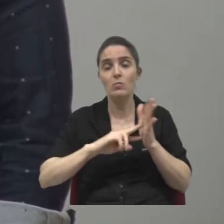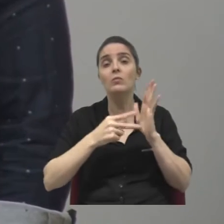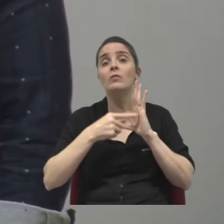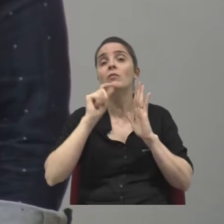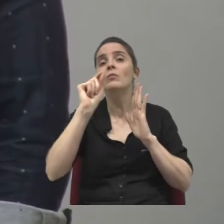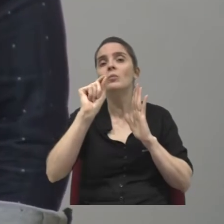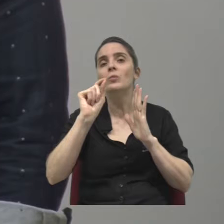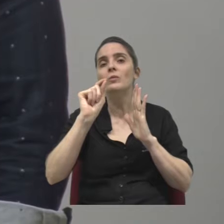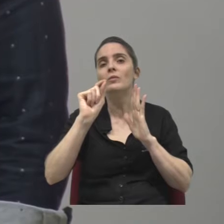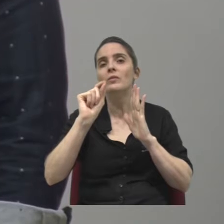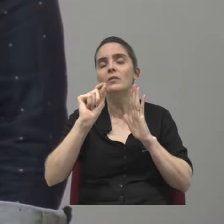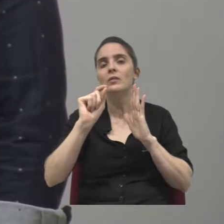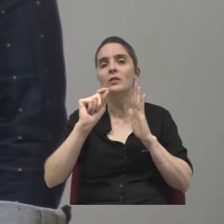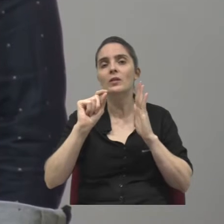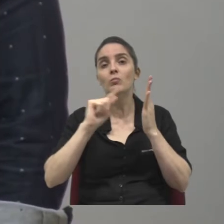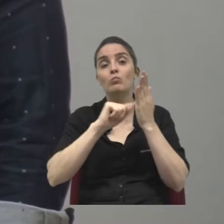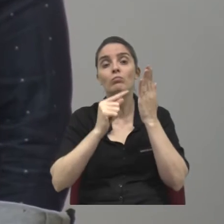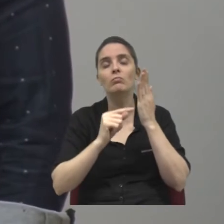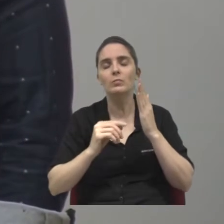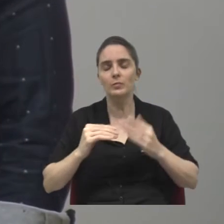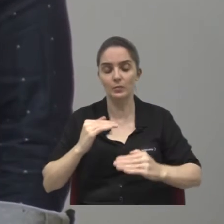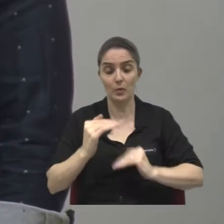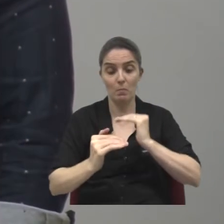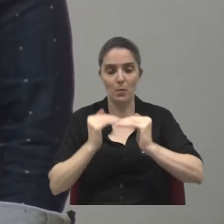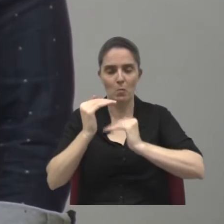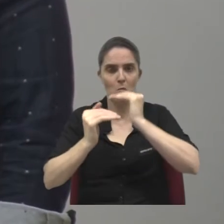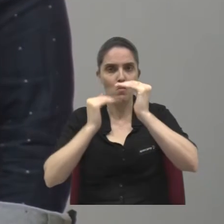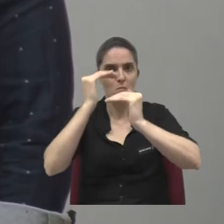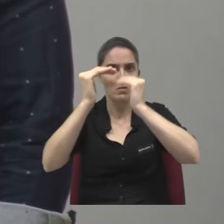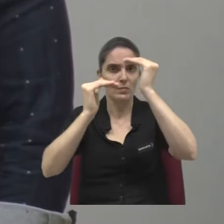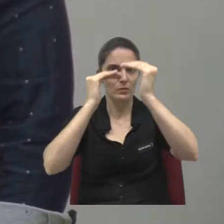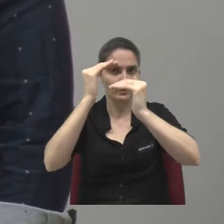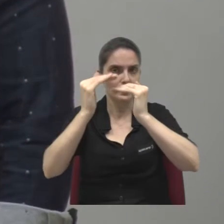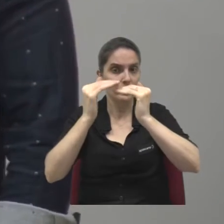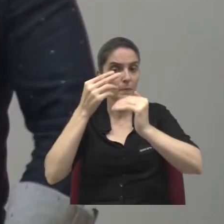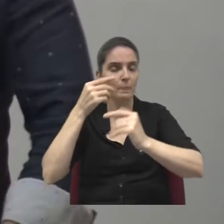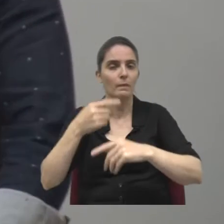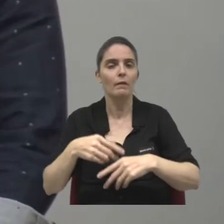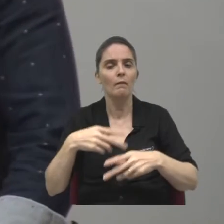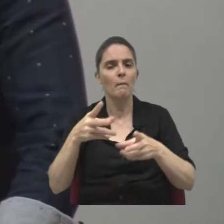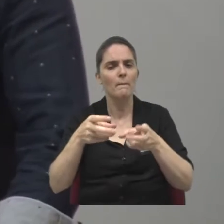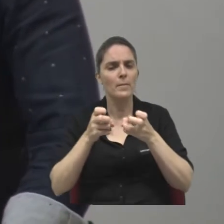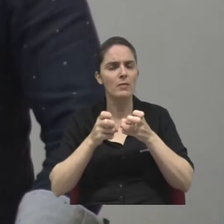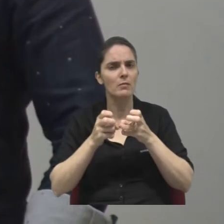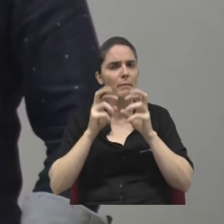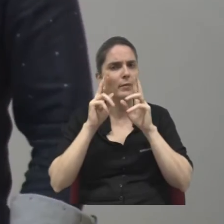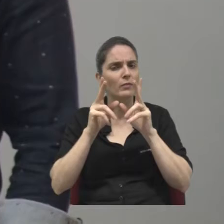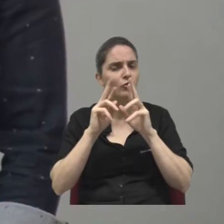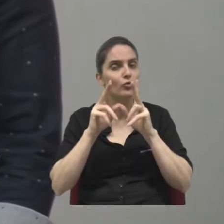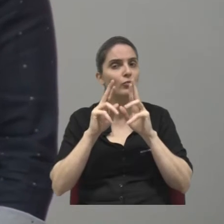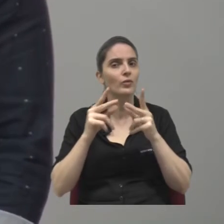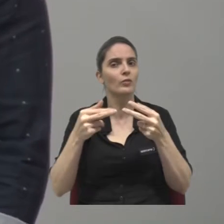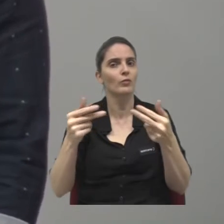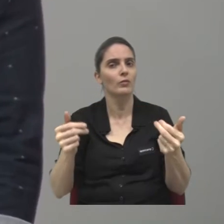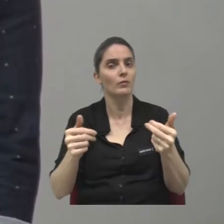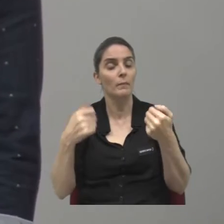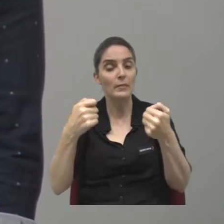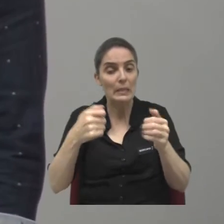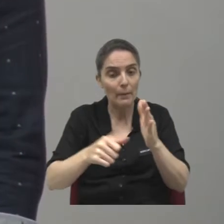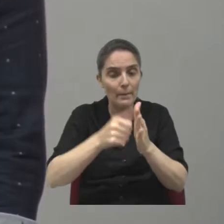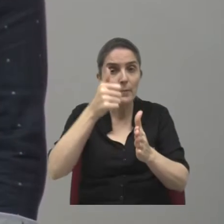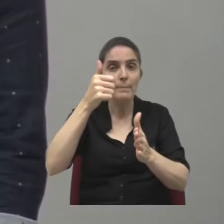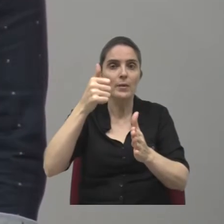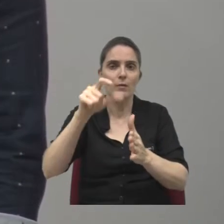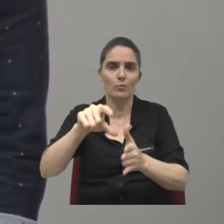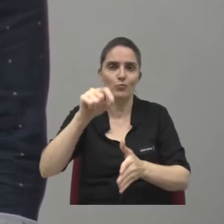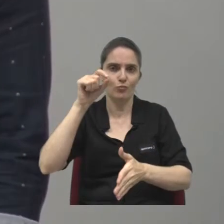símbolo ecológico, e a gente tem que ter um olhar diferenciado, a gente tem que ser pioneiro nas nossas decisões. Eu sou